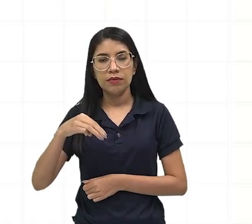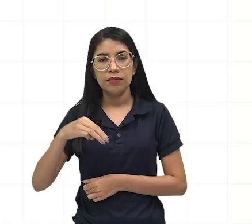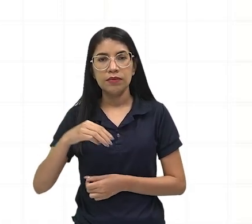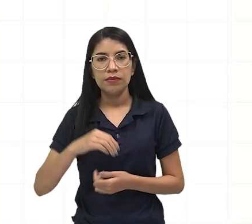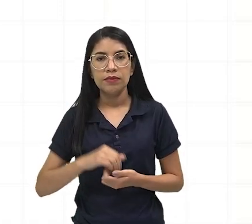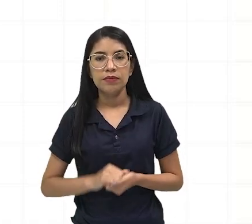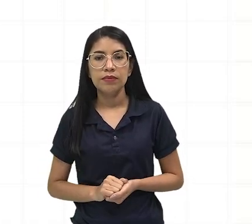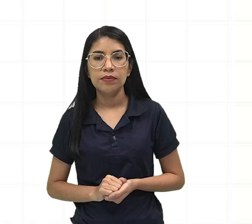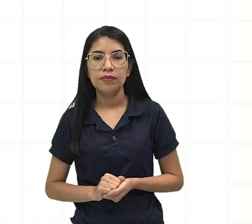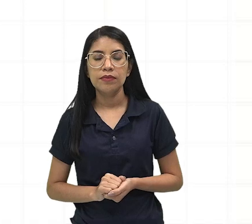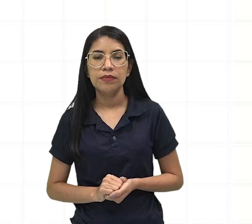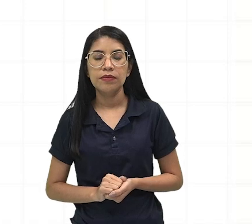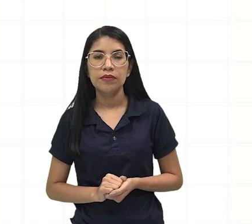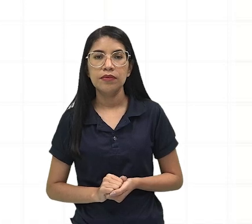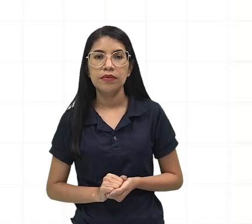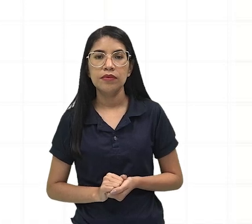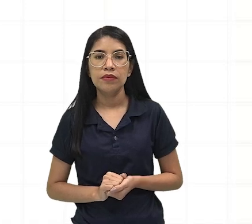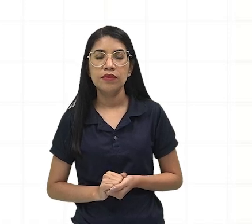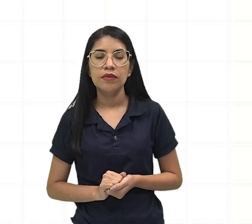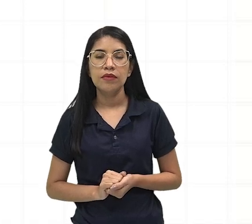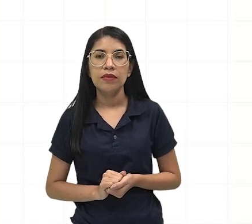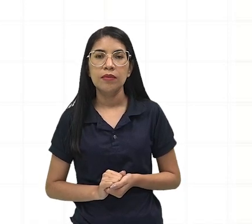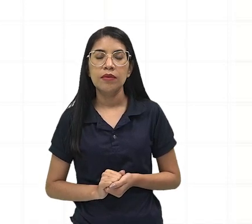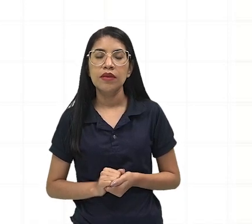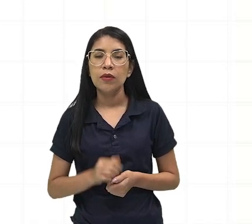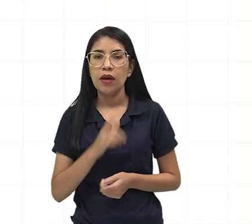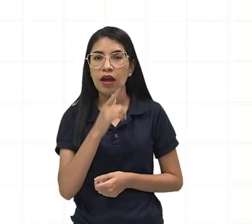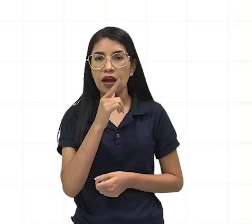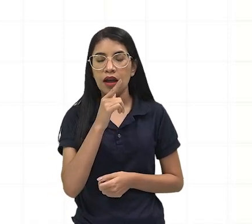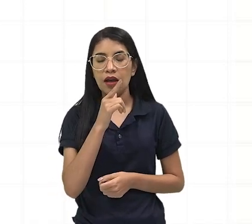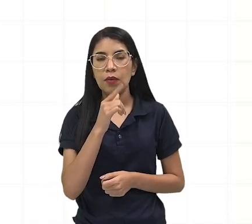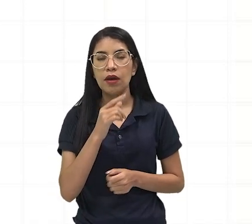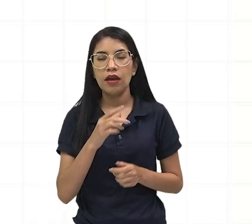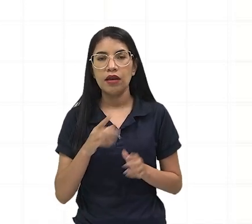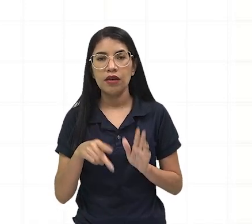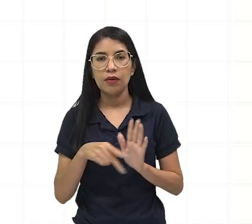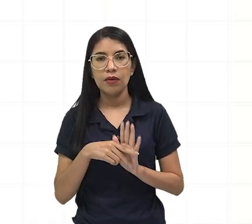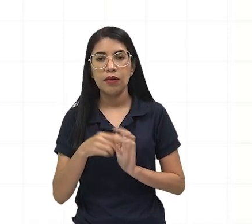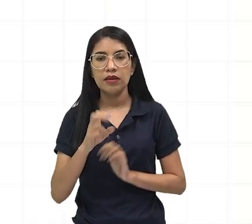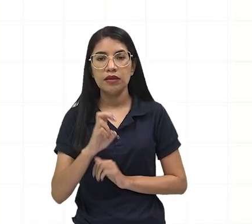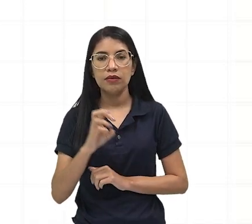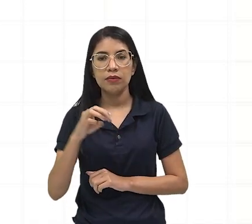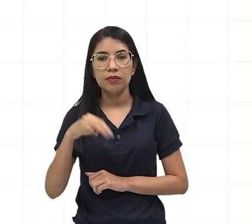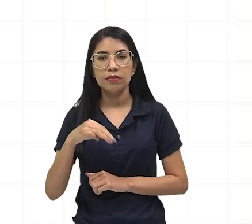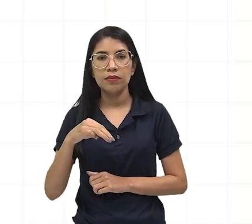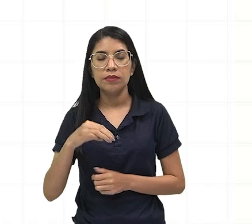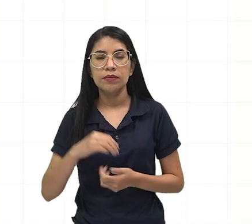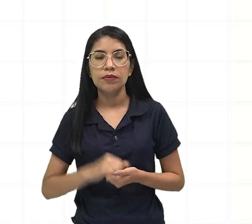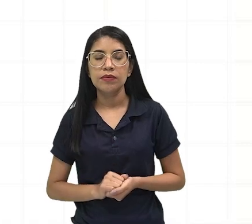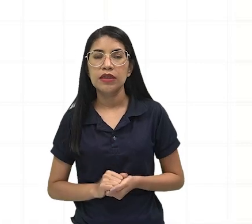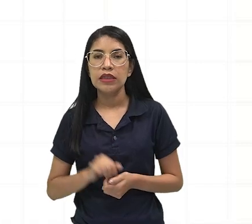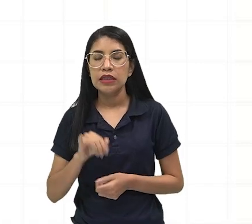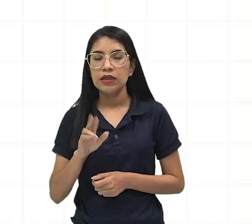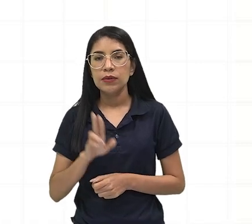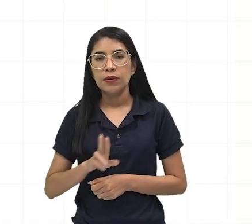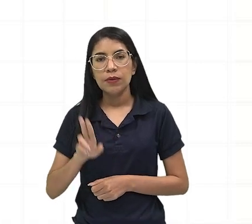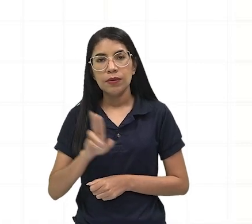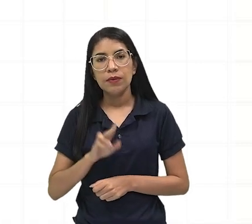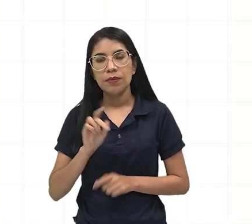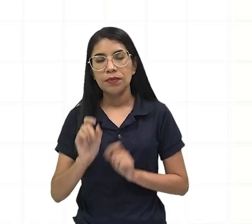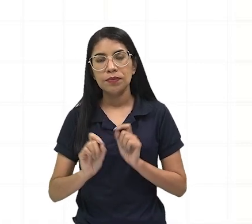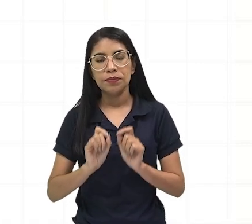metros. Se é tudo 12, vai dar 5 metros. Ó. Fácil de ver. Se nós utilizarmos aqui,